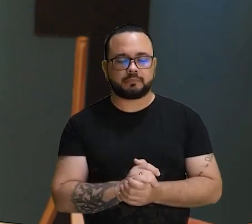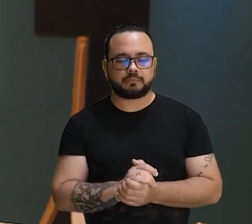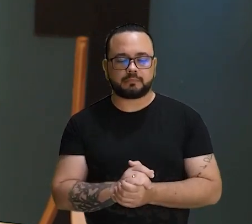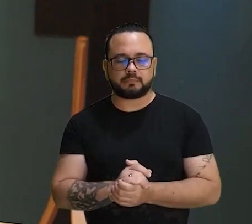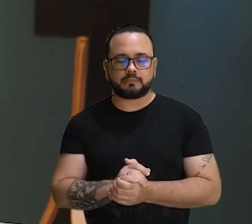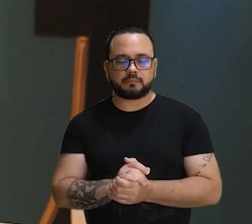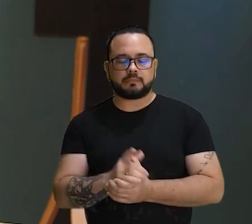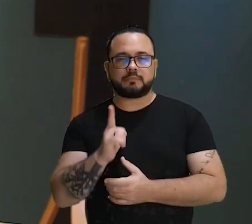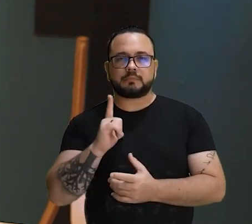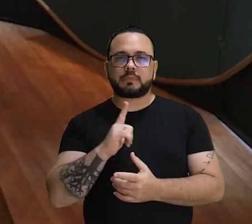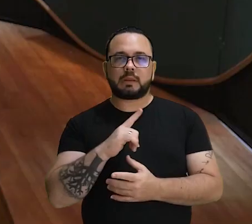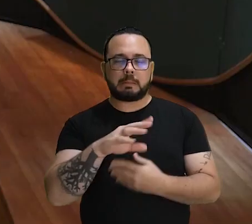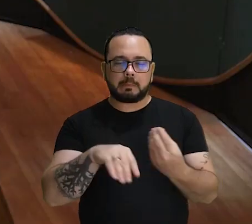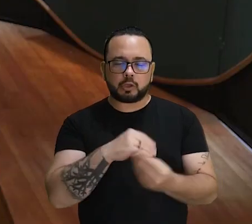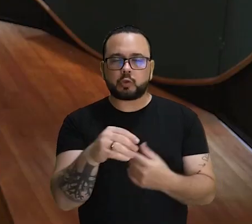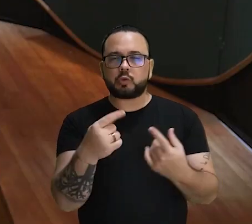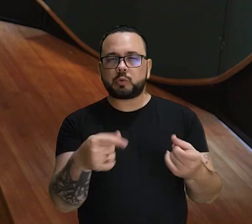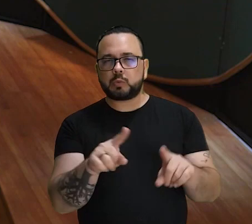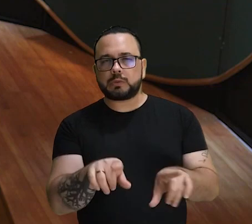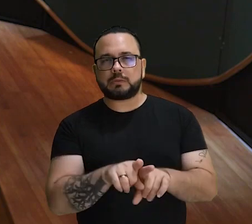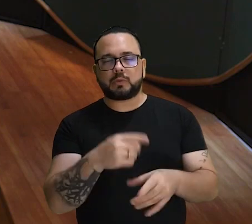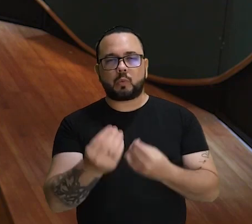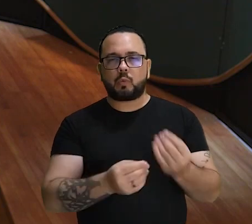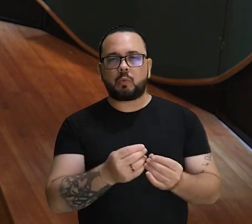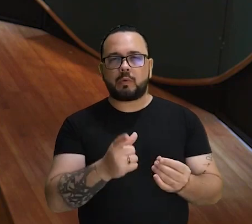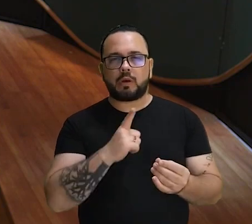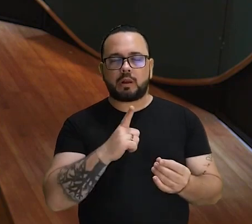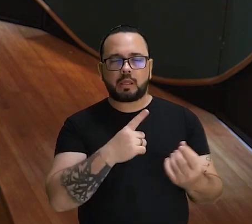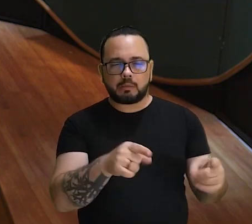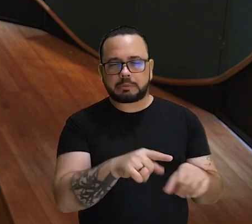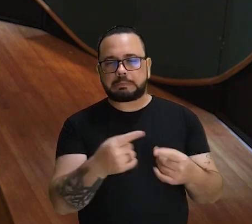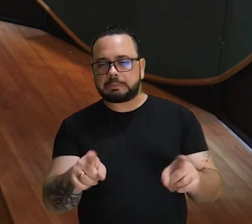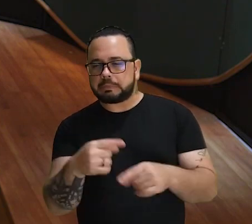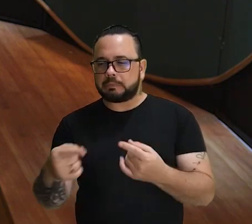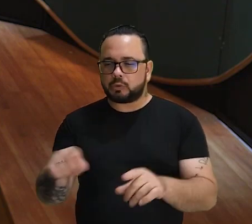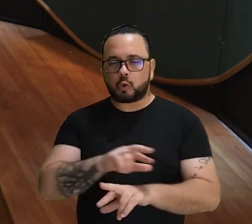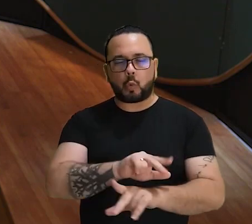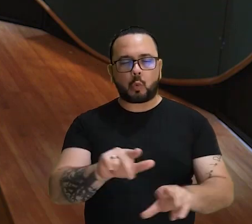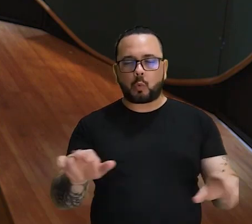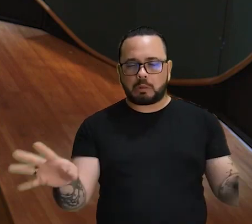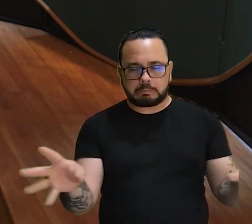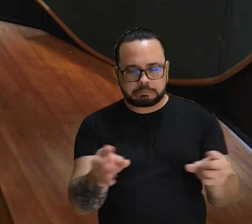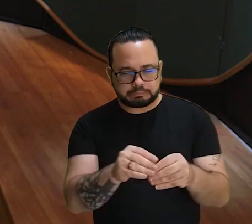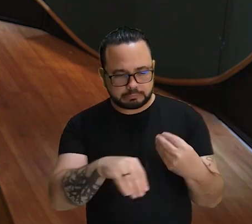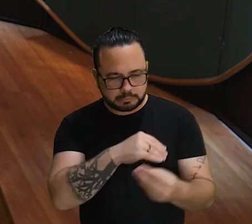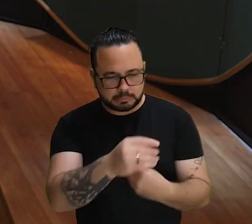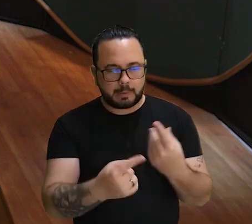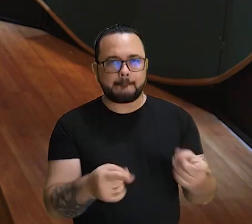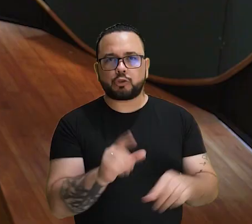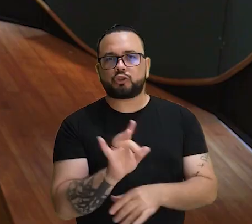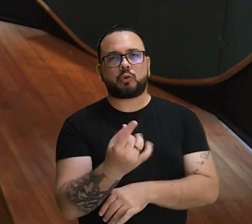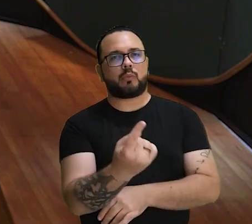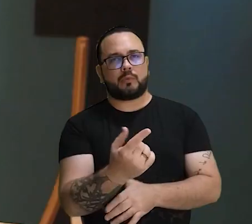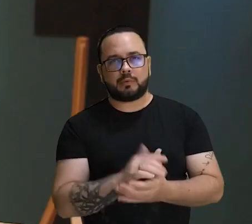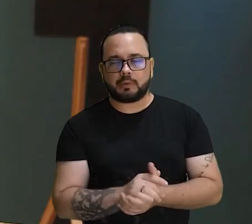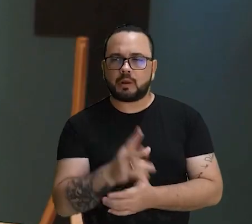essa polifonia de narrativas, assim, né? Como se pudesse juntar várias camadas e sedimentá-las para poder gerar uma coisa. Então, assim, é como